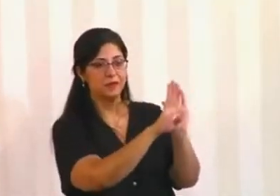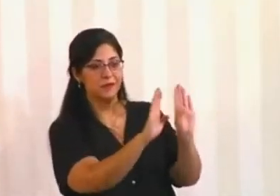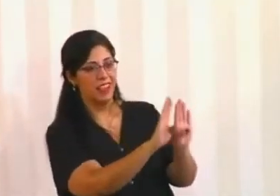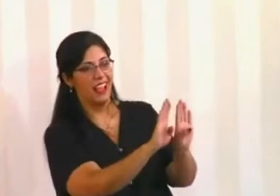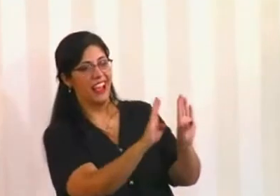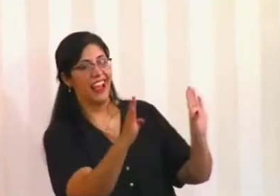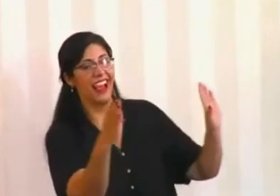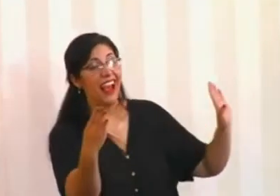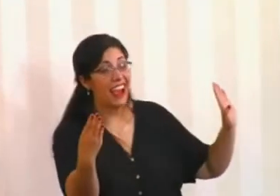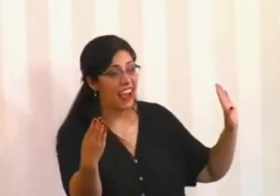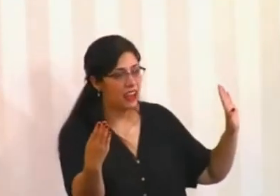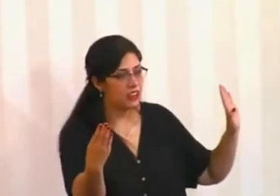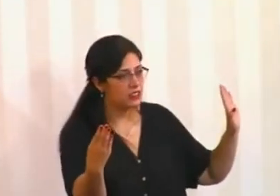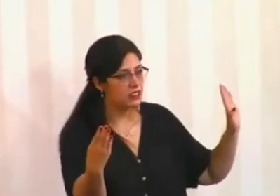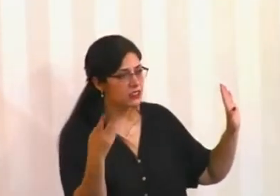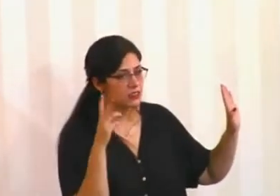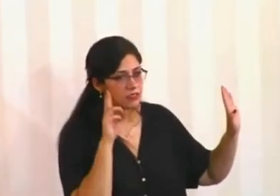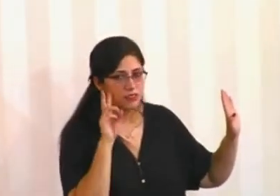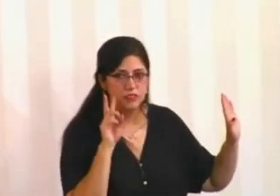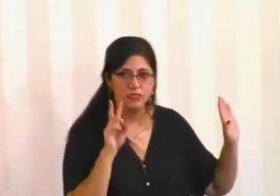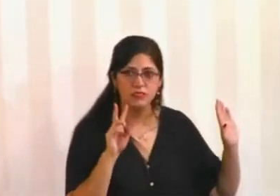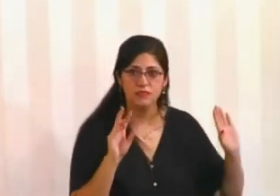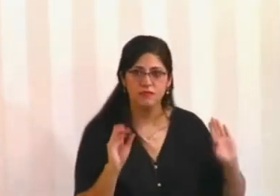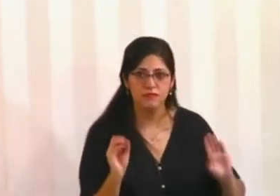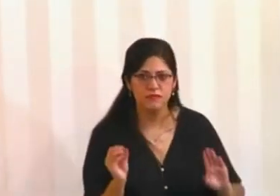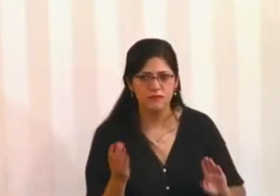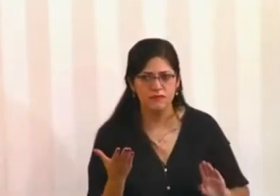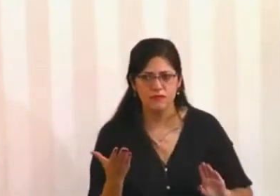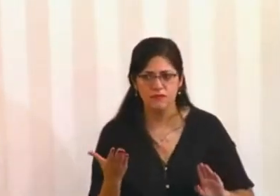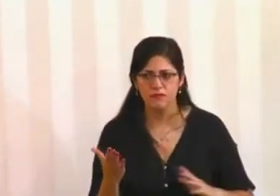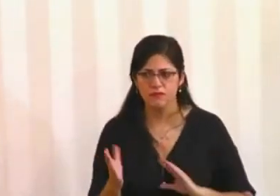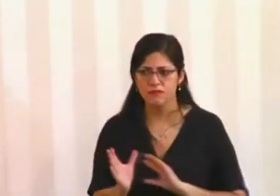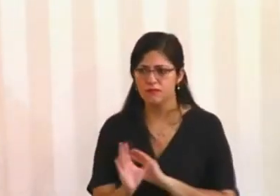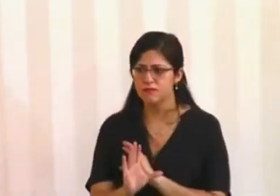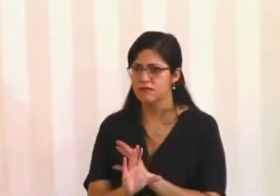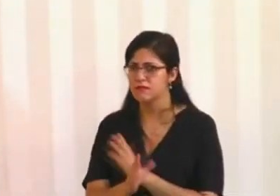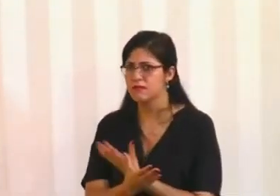desembarque, não tem ninguém esperando ele.